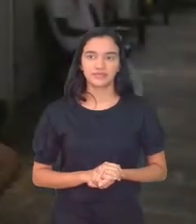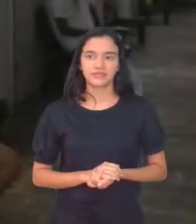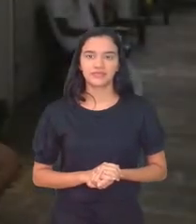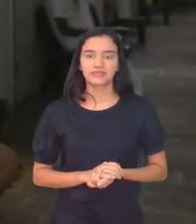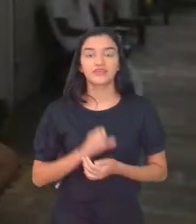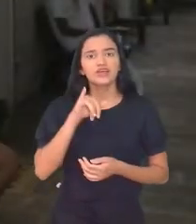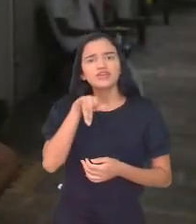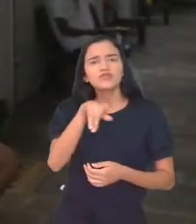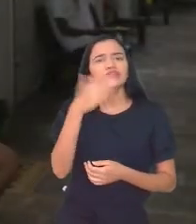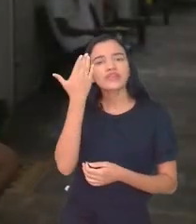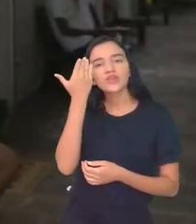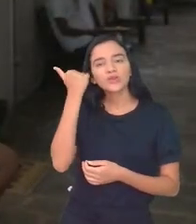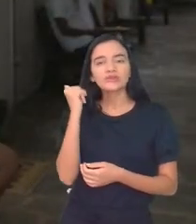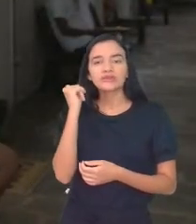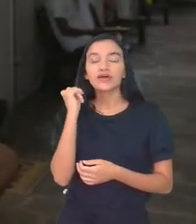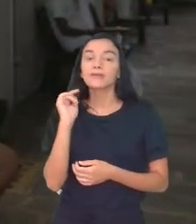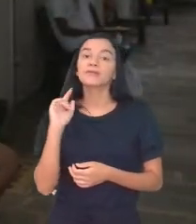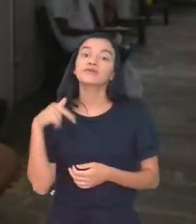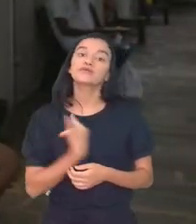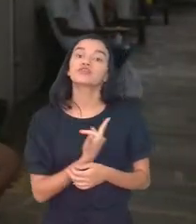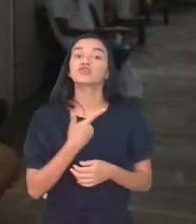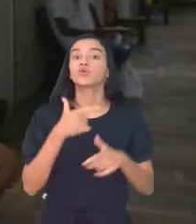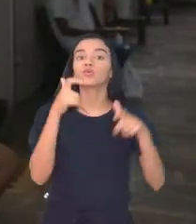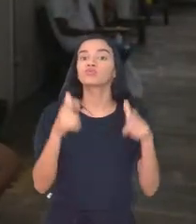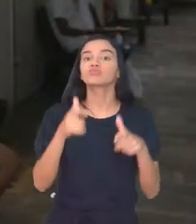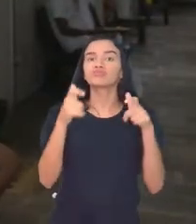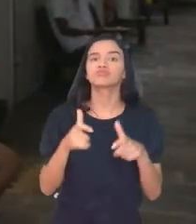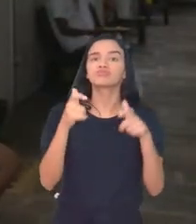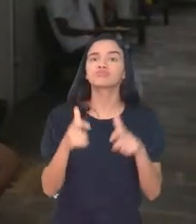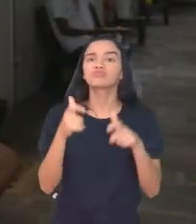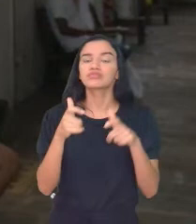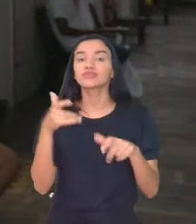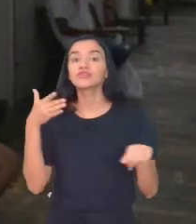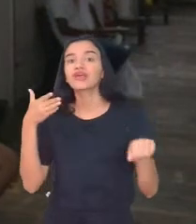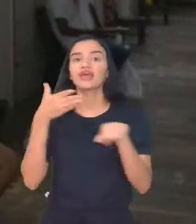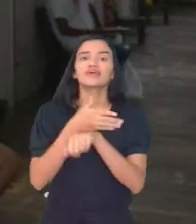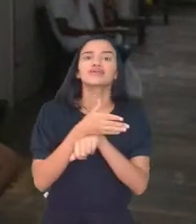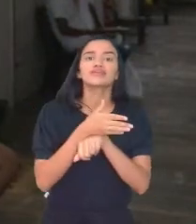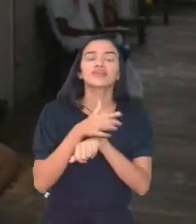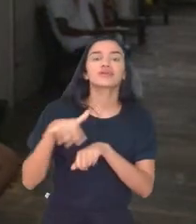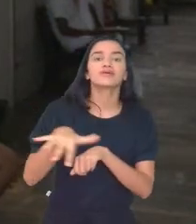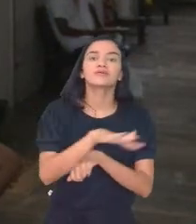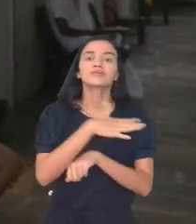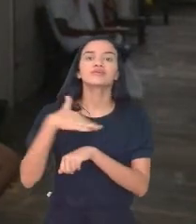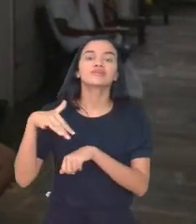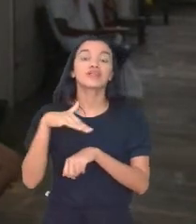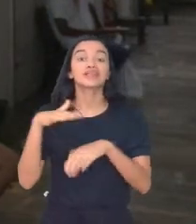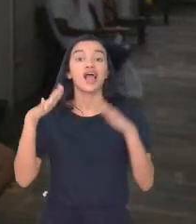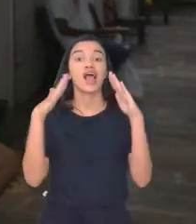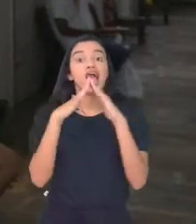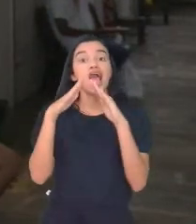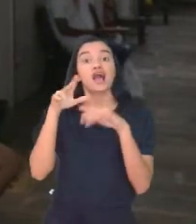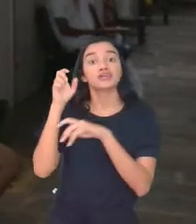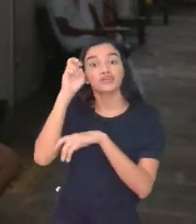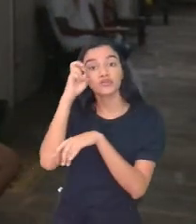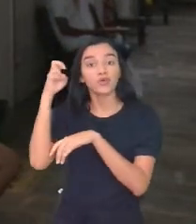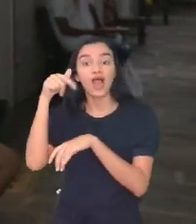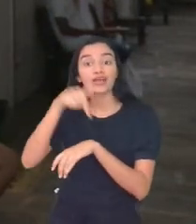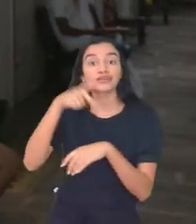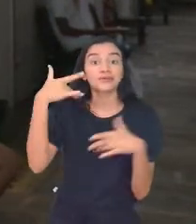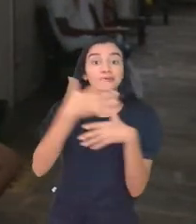Se você não sabe onde nós estamos, nós acabamos de entrar aqui no espaço interno da Casa da Cultura do